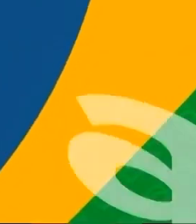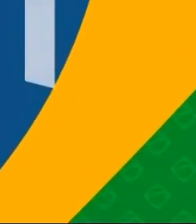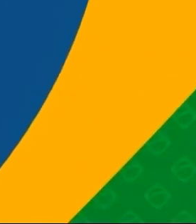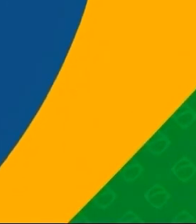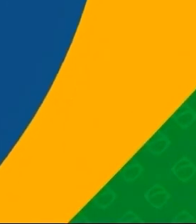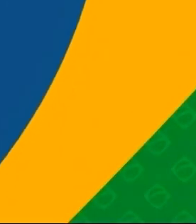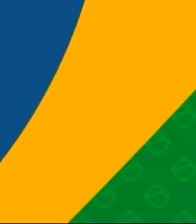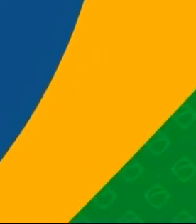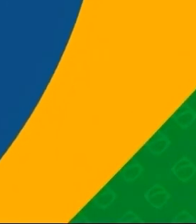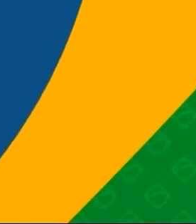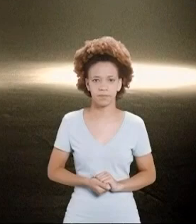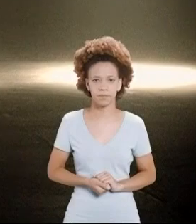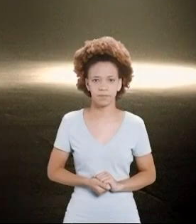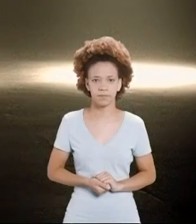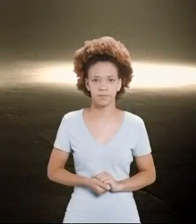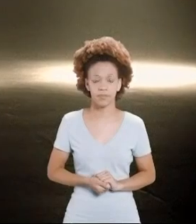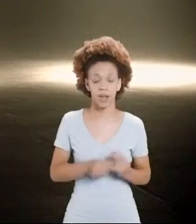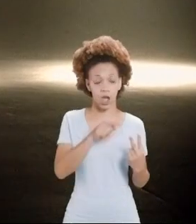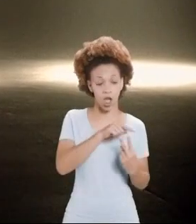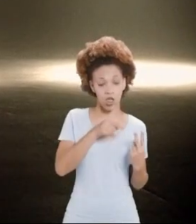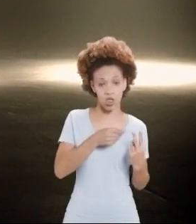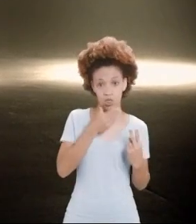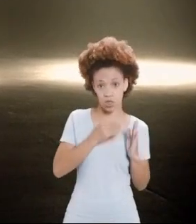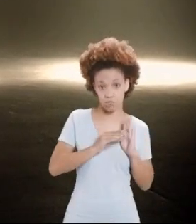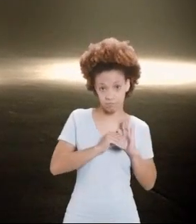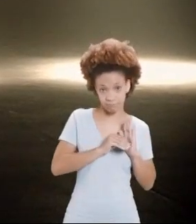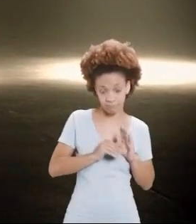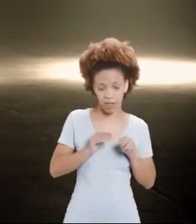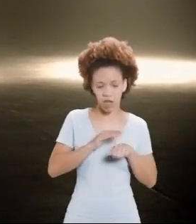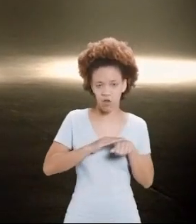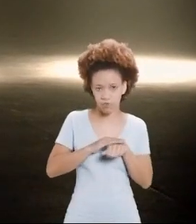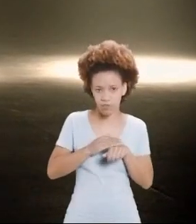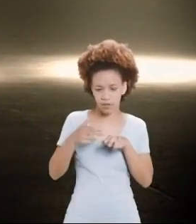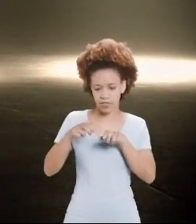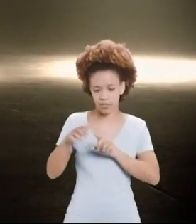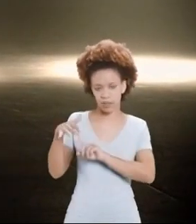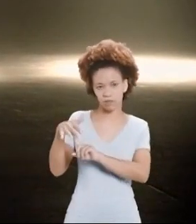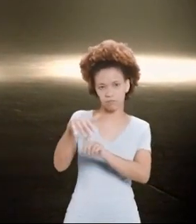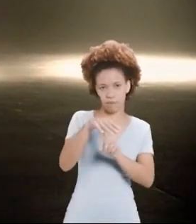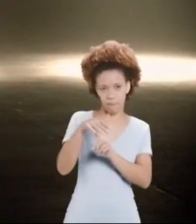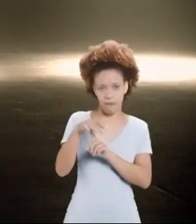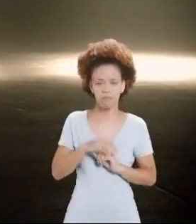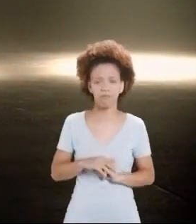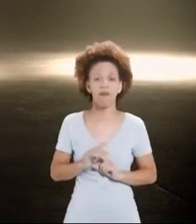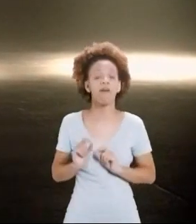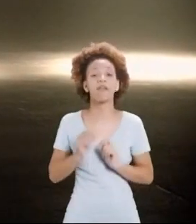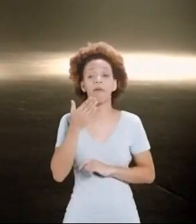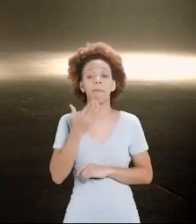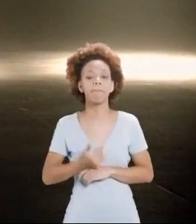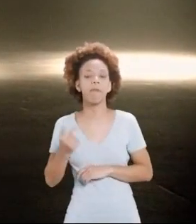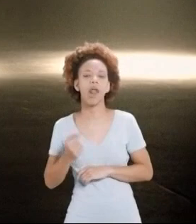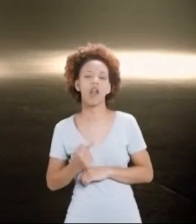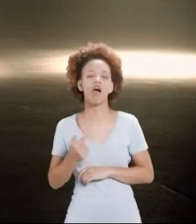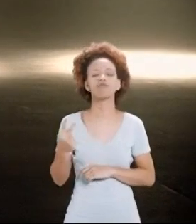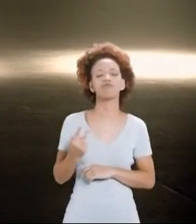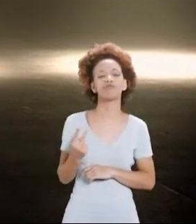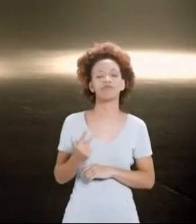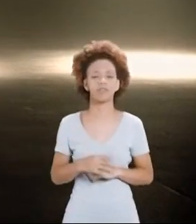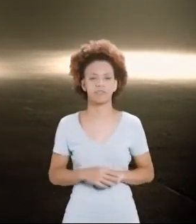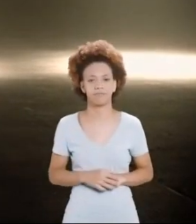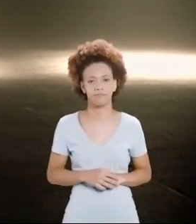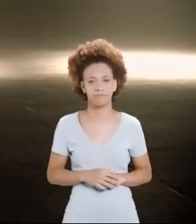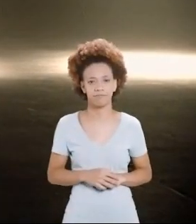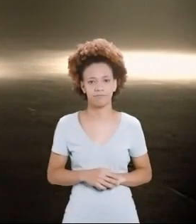Brasil. Dois ladrões conversavam num banco de praça sobre quem era o maior ladrão dos